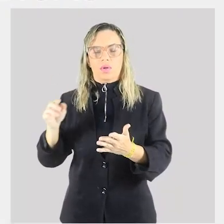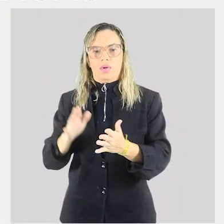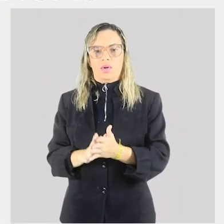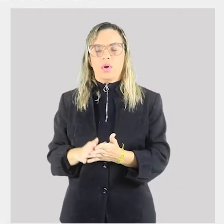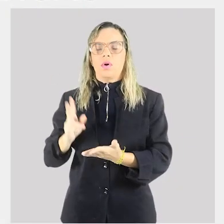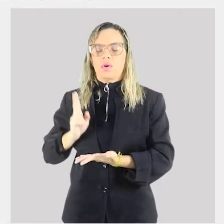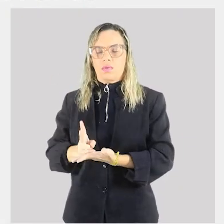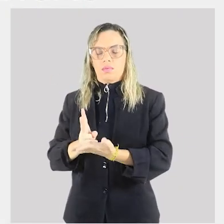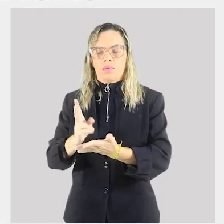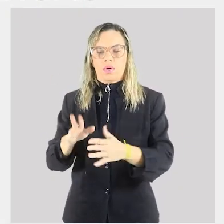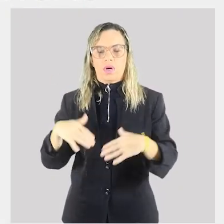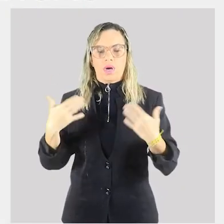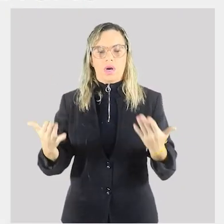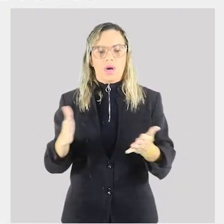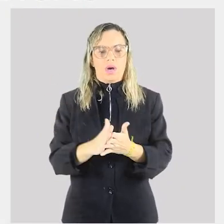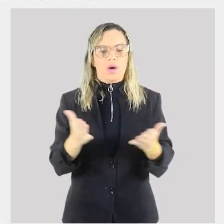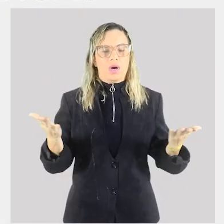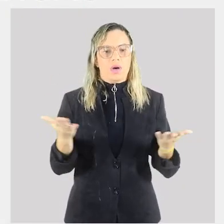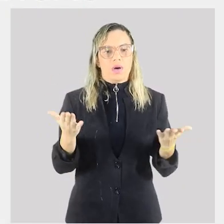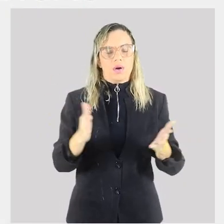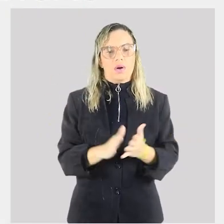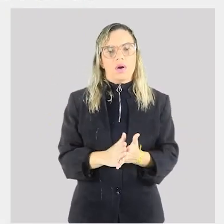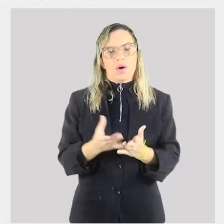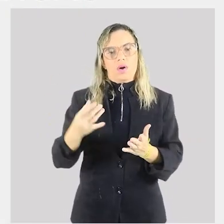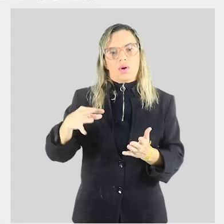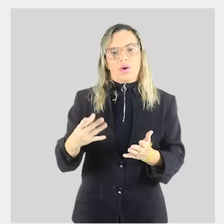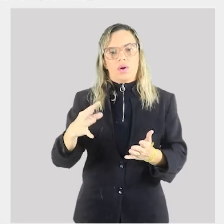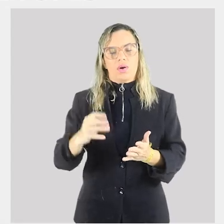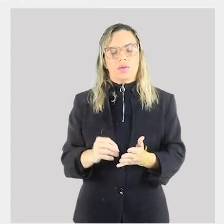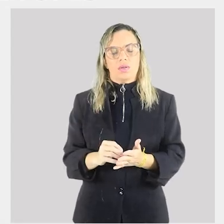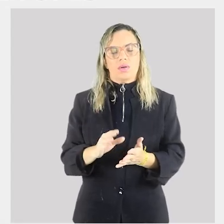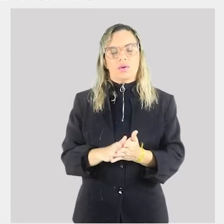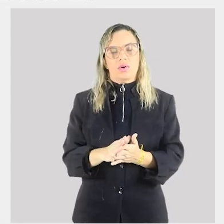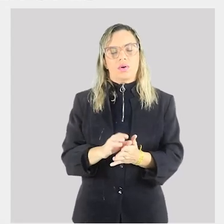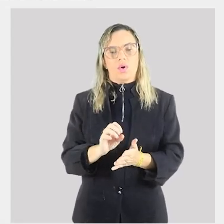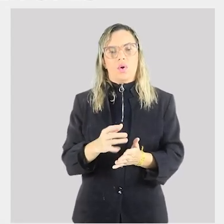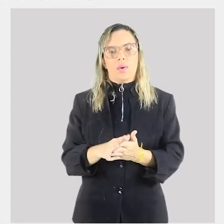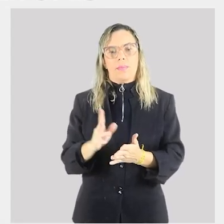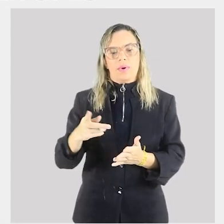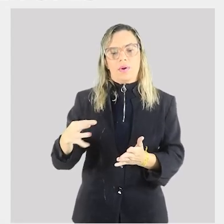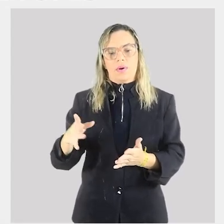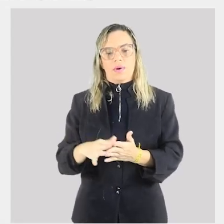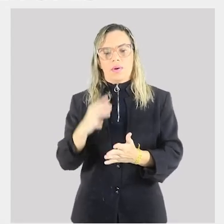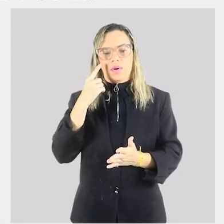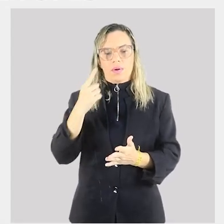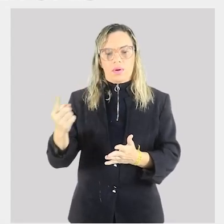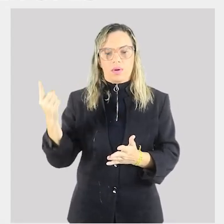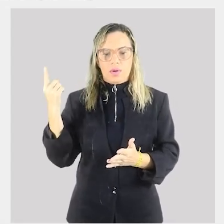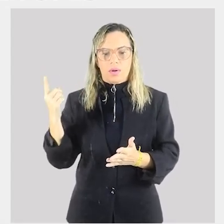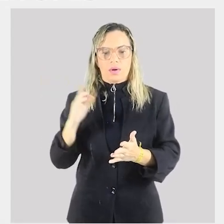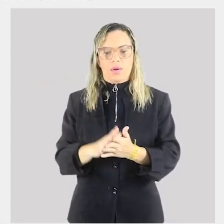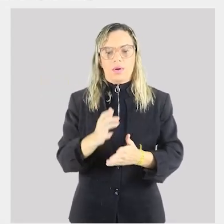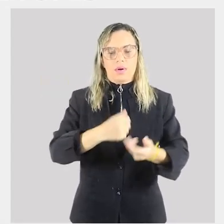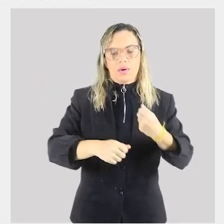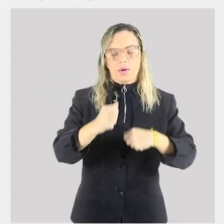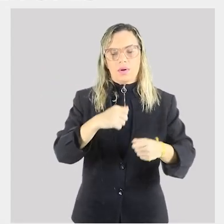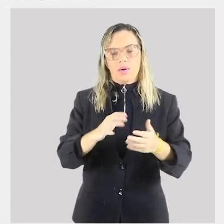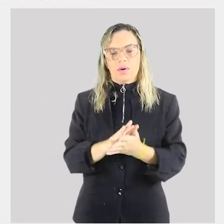concessões e permissões, que a gente trabalhará daqui a pouco. Um exemplo, as entidades da administração indireta são exemplo da